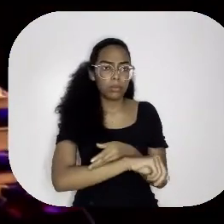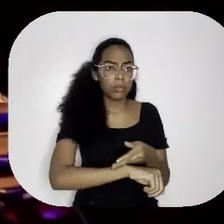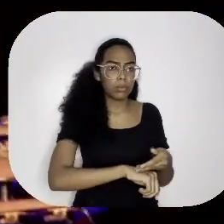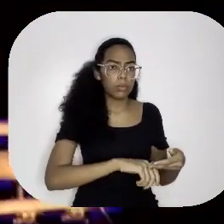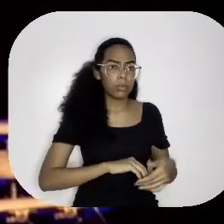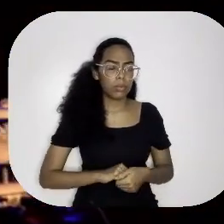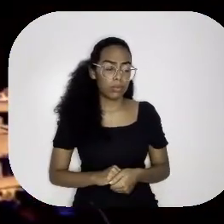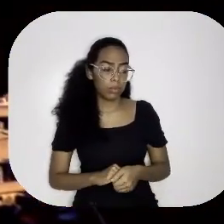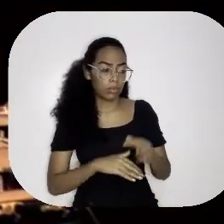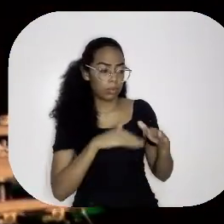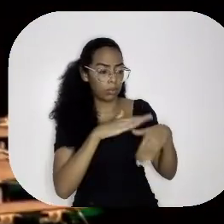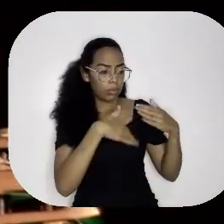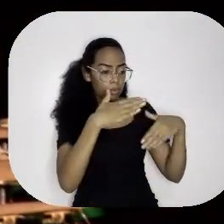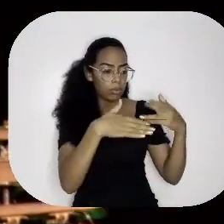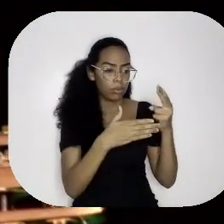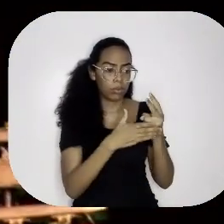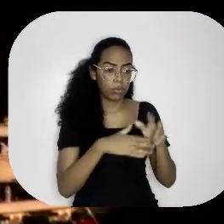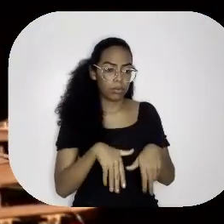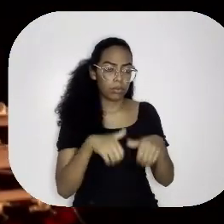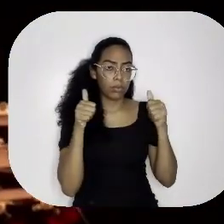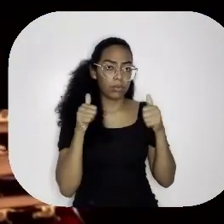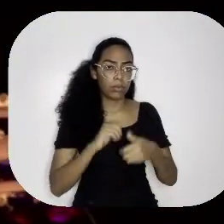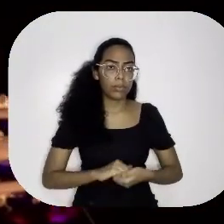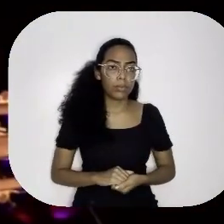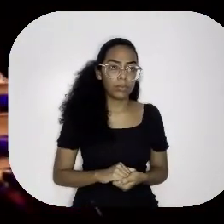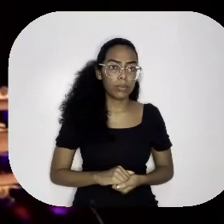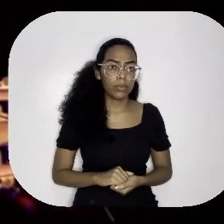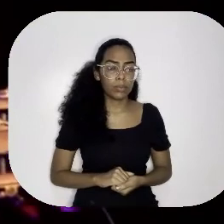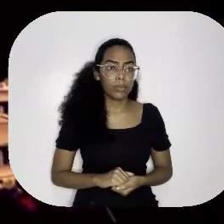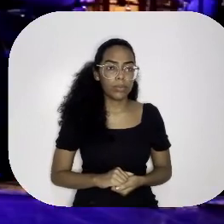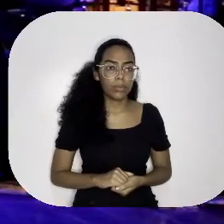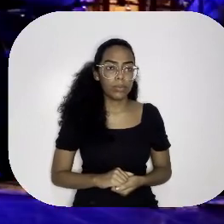Bandeira branca pra evoluir e sempre